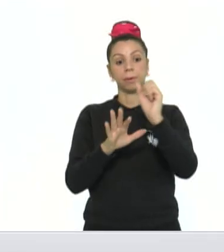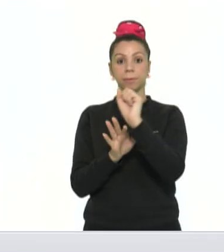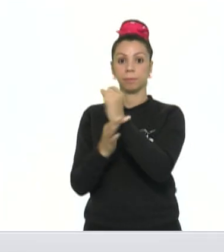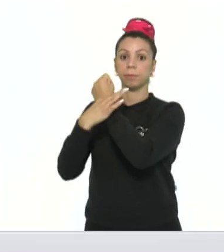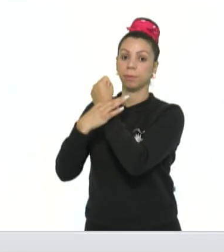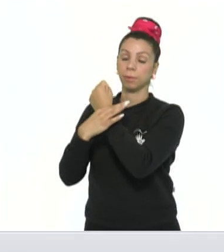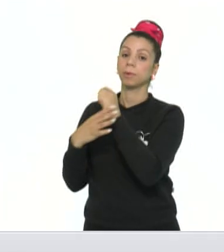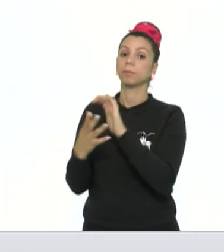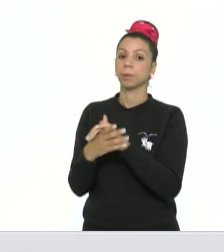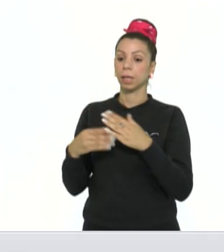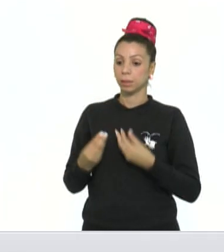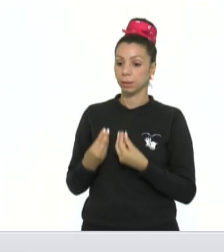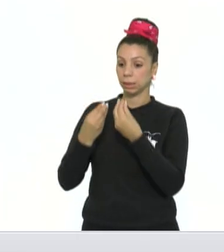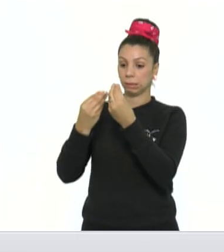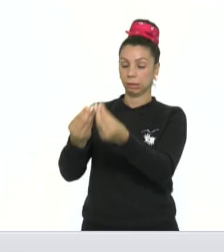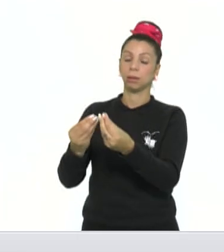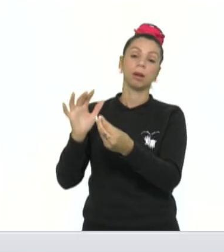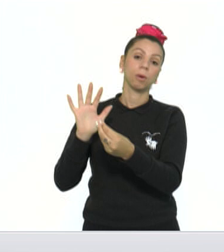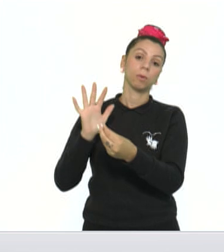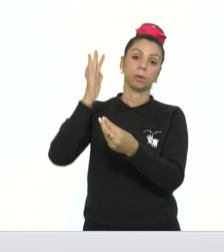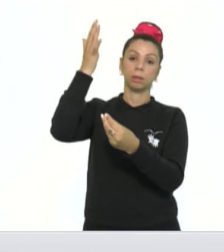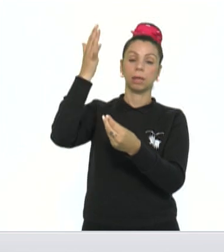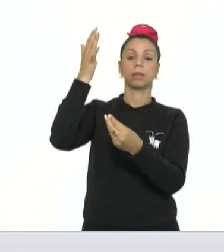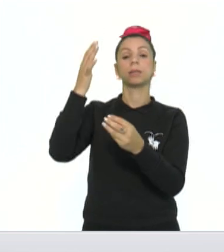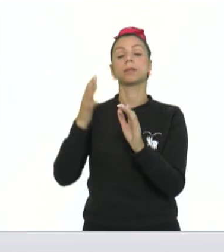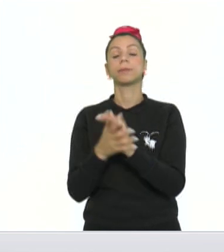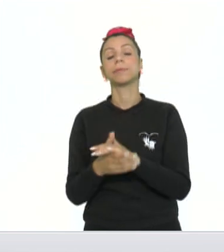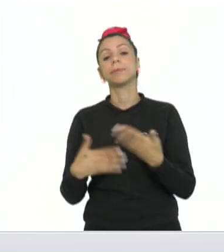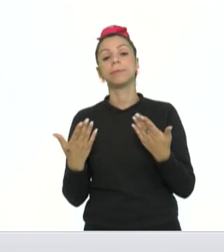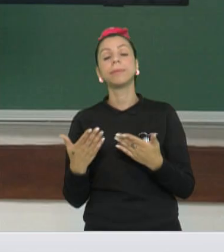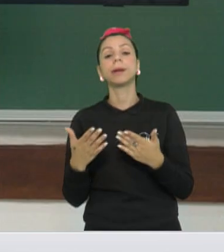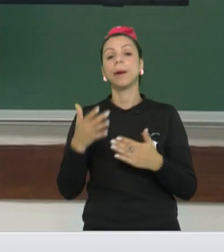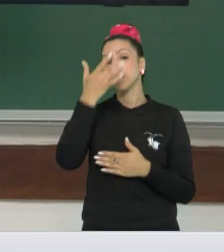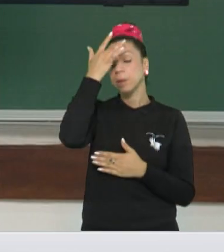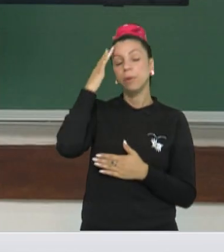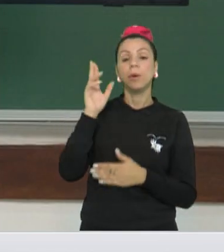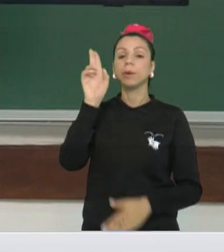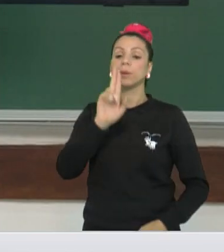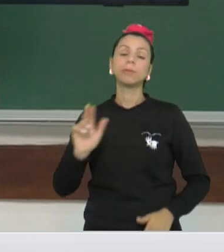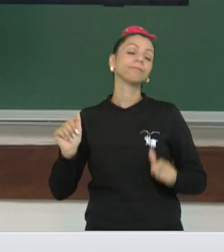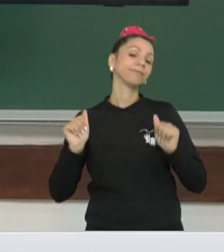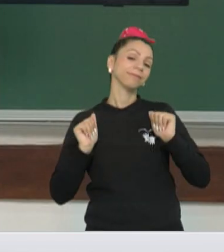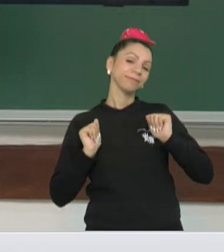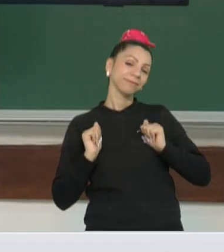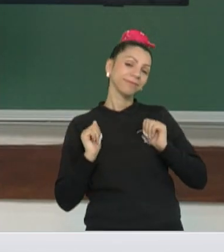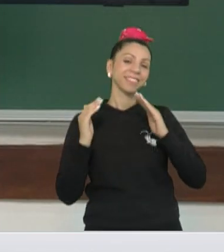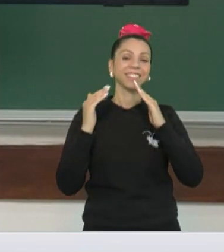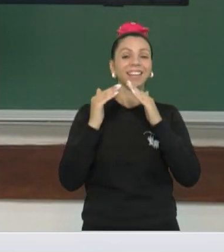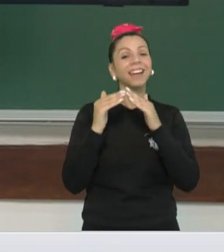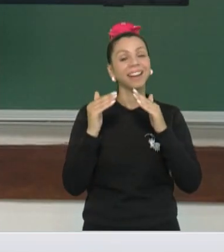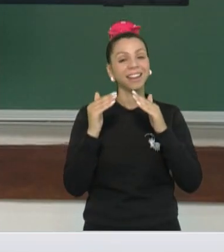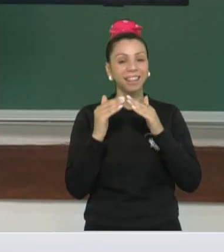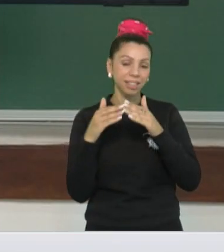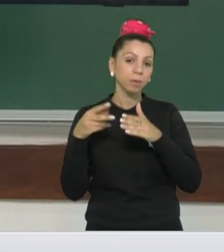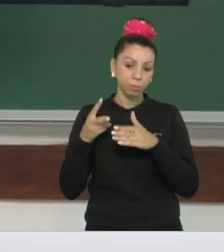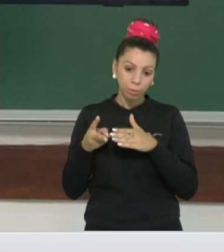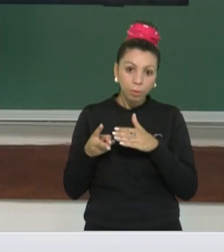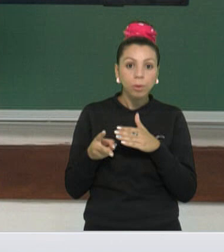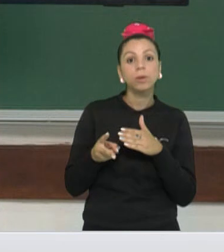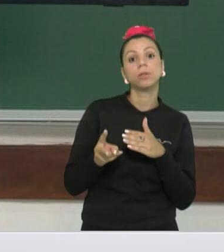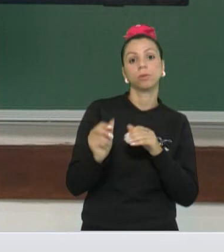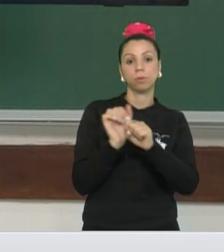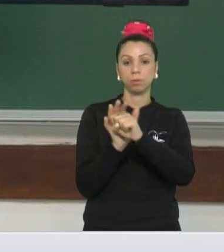que o delivery aconteça e traga comodidade aos usuários. Ou seja, continuamos